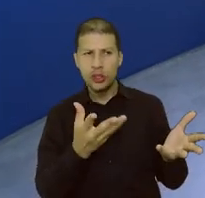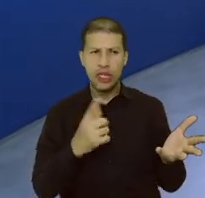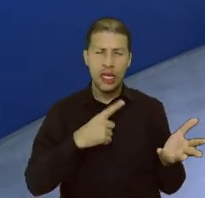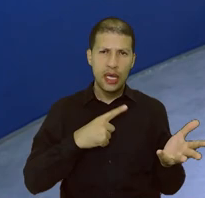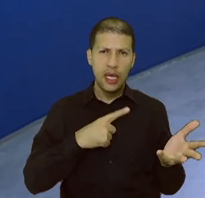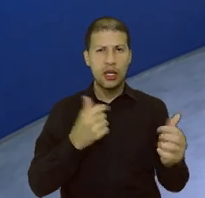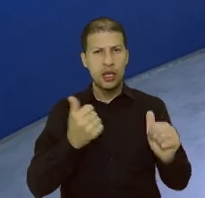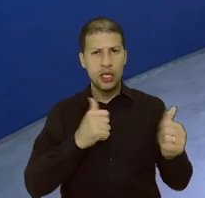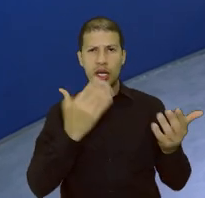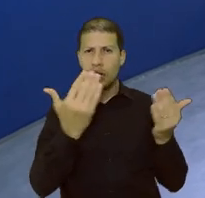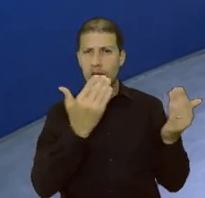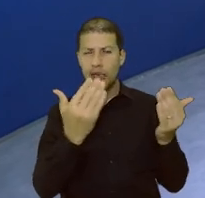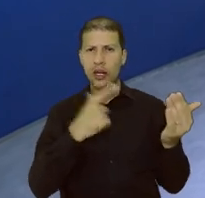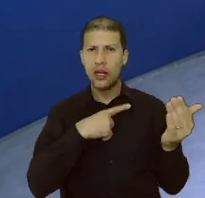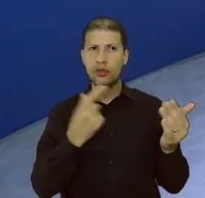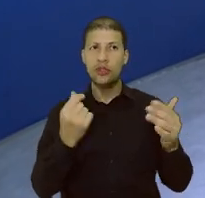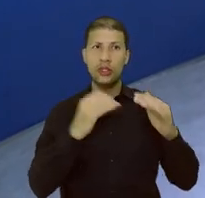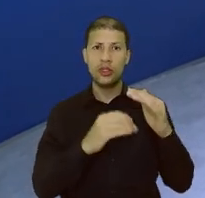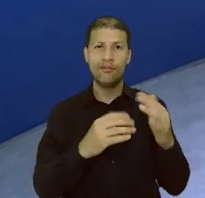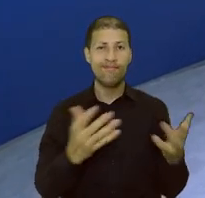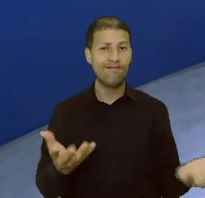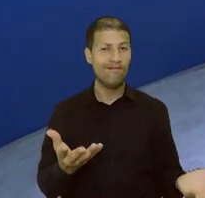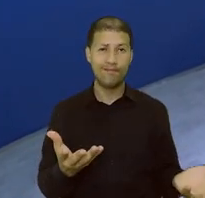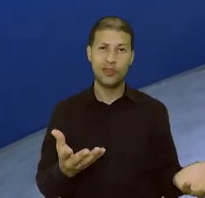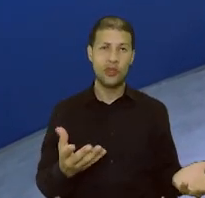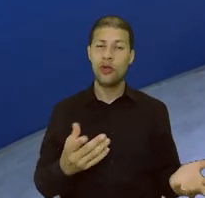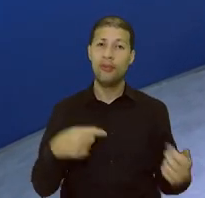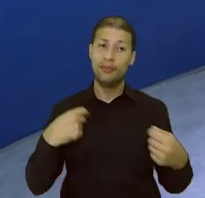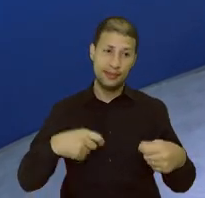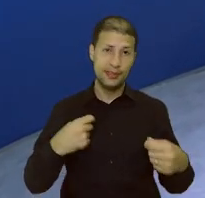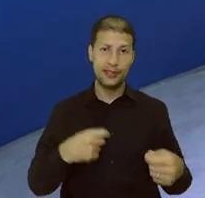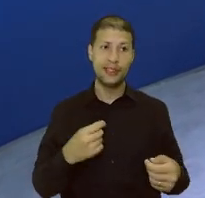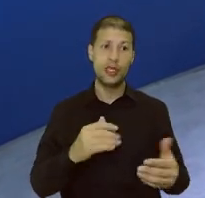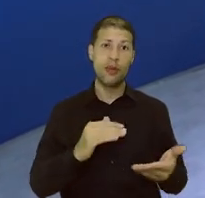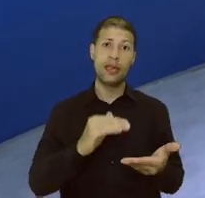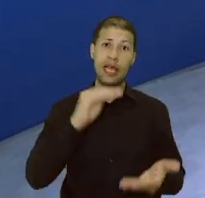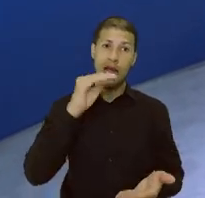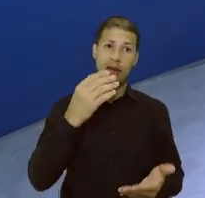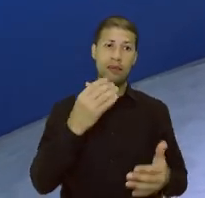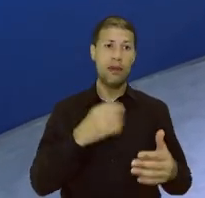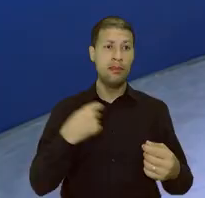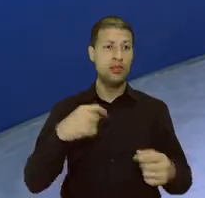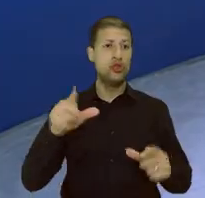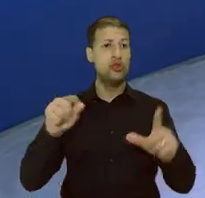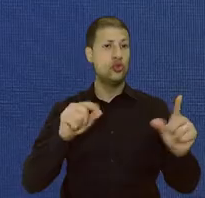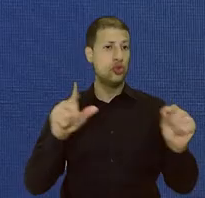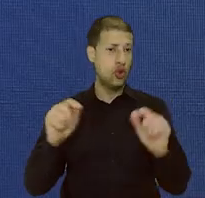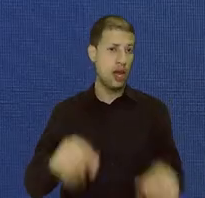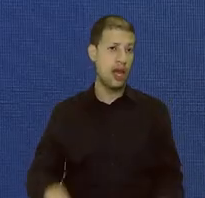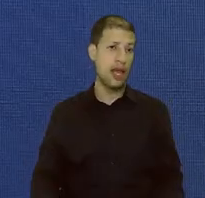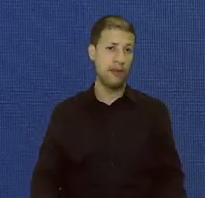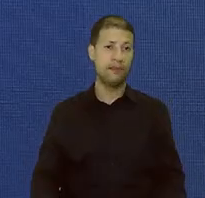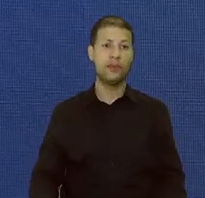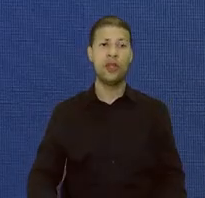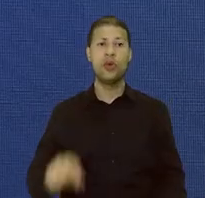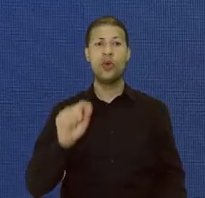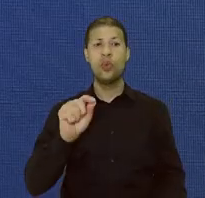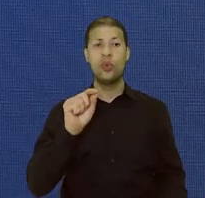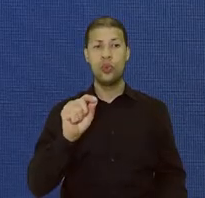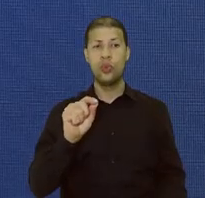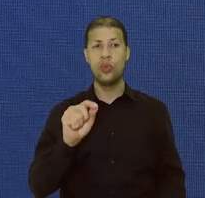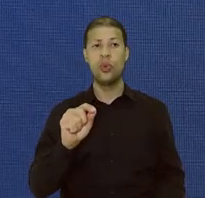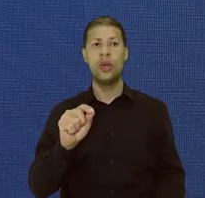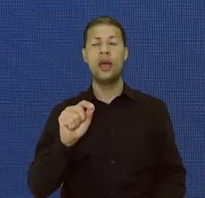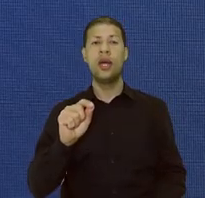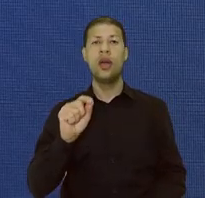você investir naquele momento não teve jeito né ou não teve você teve que aumentar um pouco a gente tem que ser super seletivo mas a gente tem alguns casos a gente entrou em